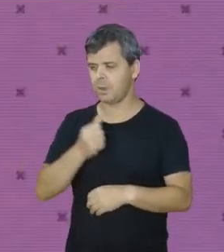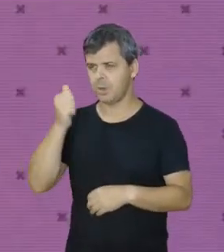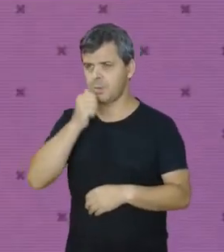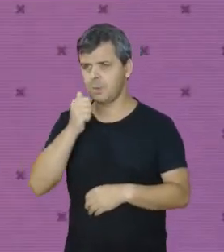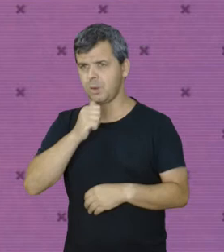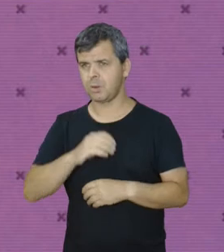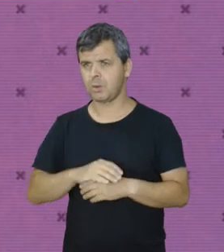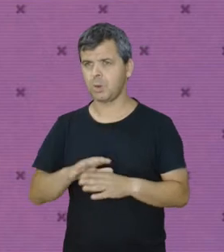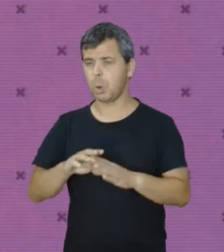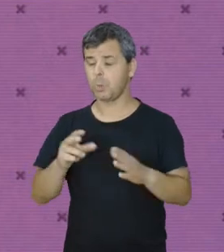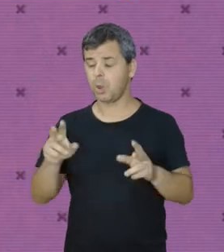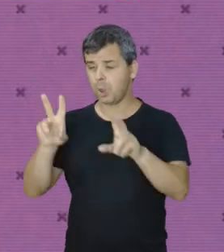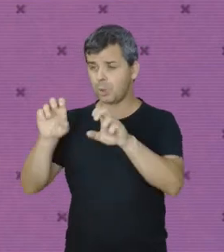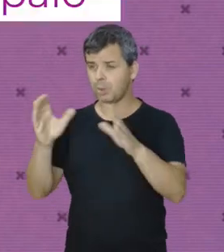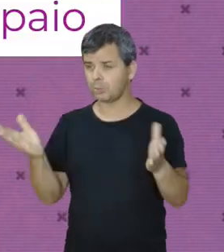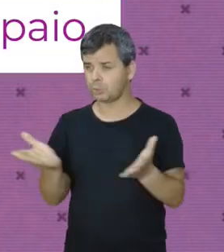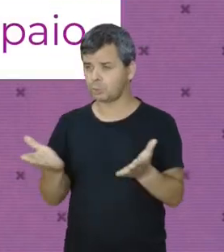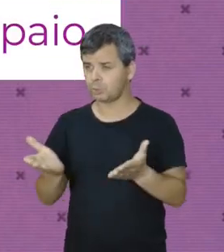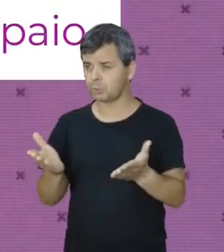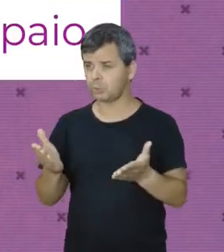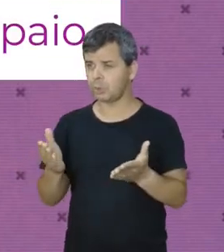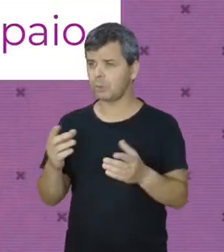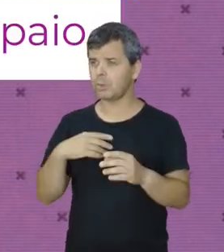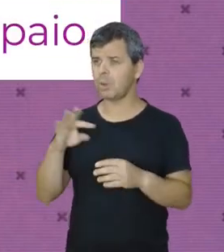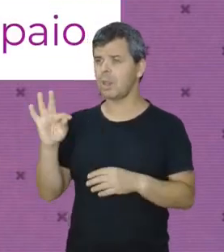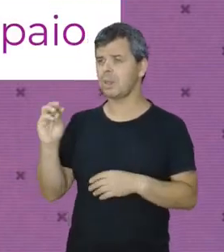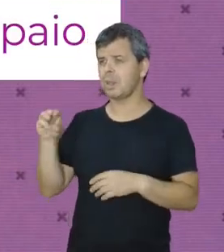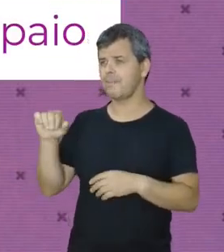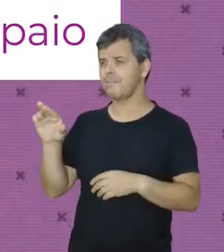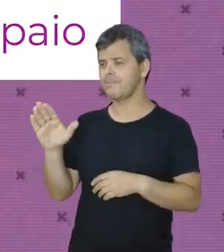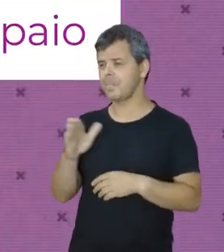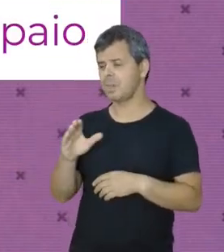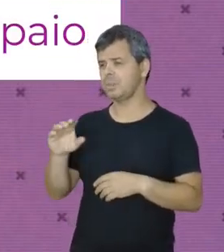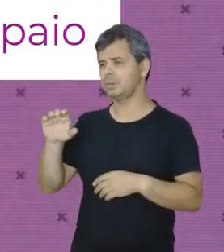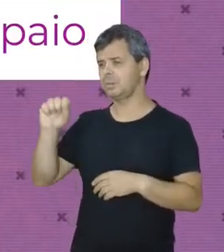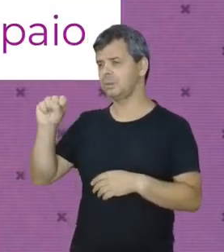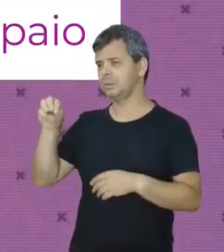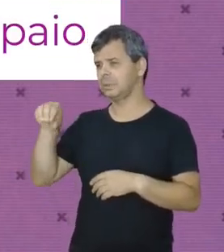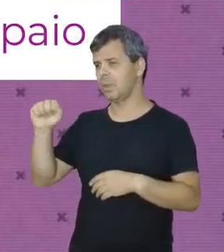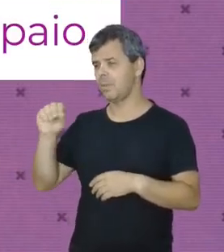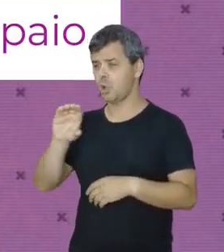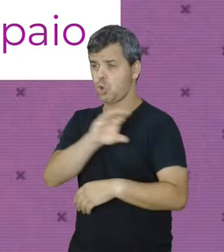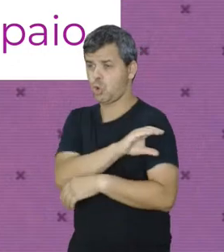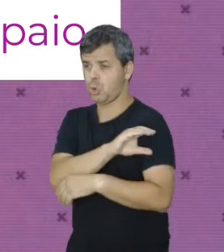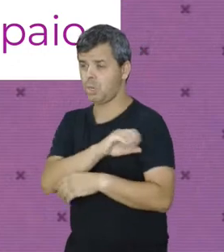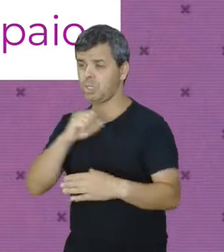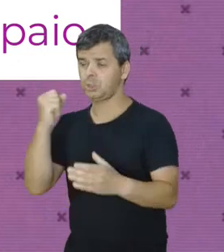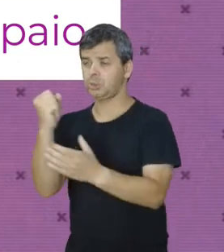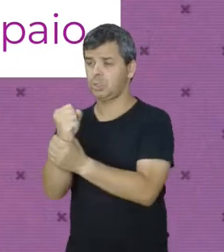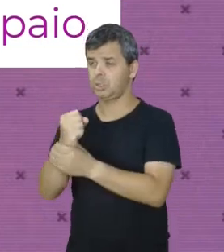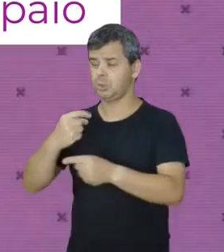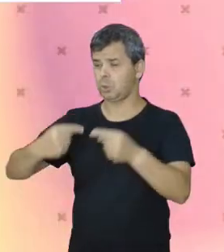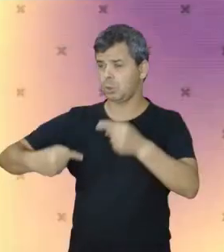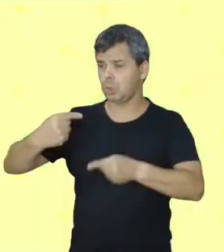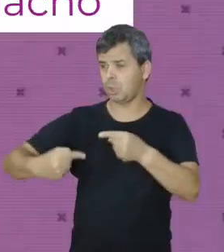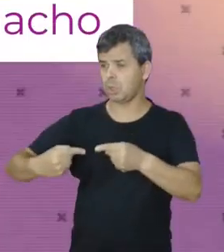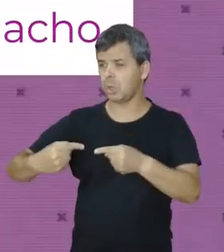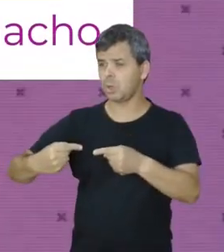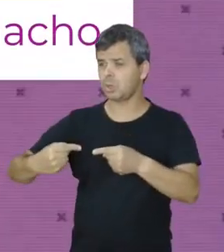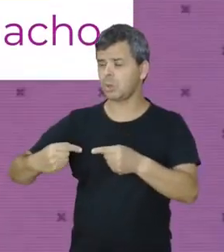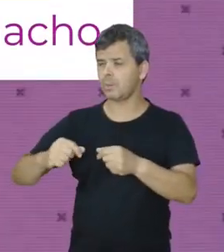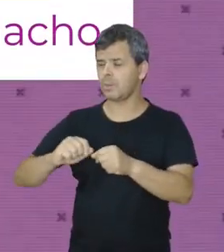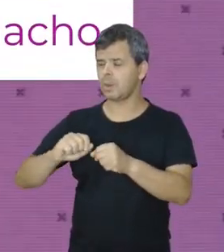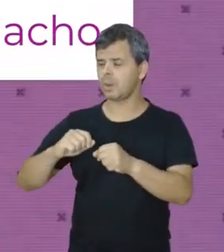mulheres. E esse foi o tema da aula de hoje com Tamires Sampaio, coordenadora do Programa Nacional de Segurança Pública com